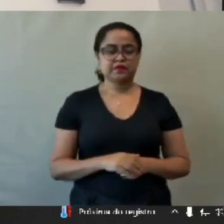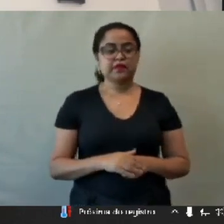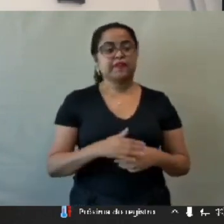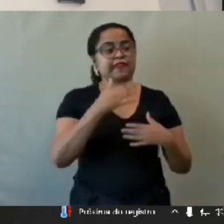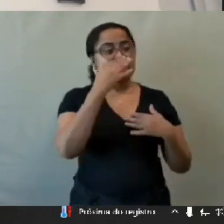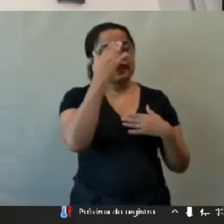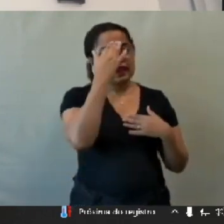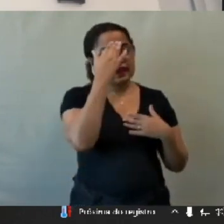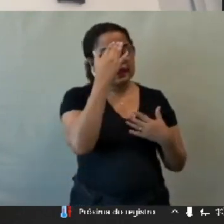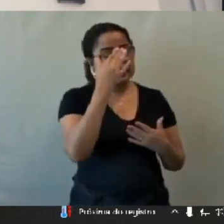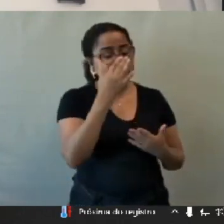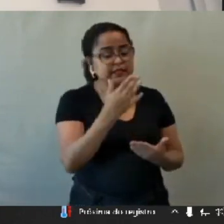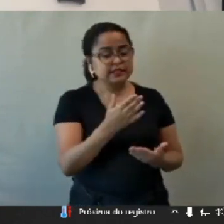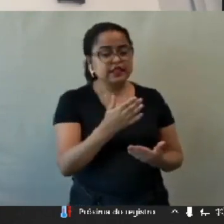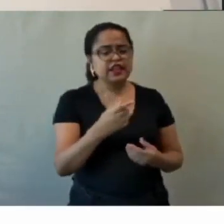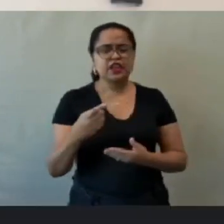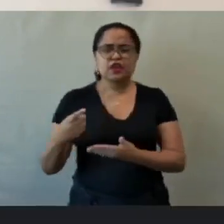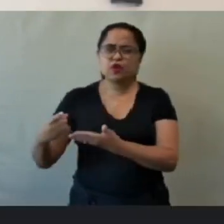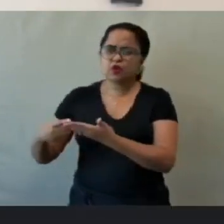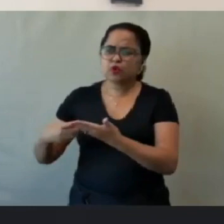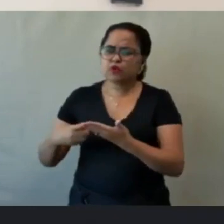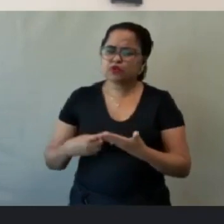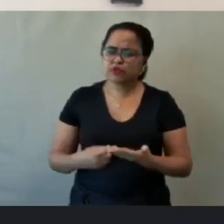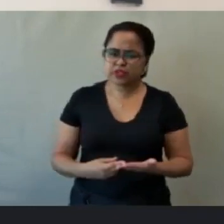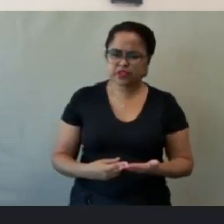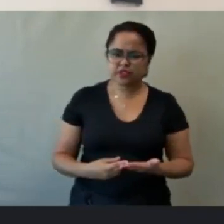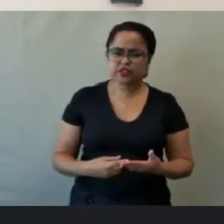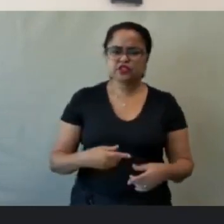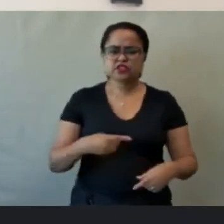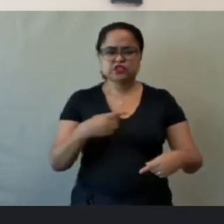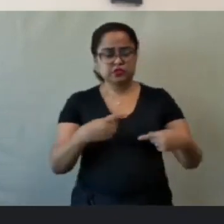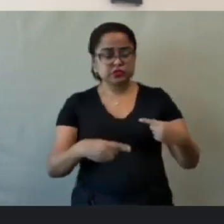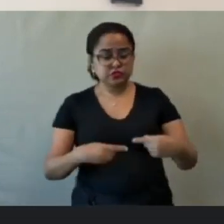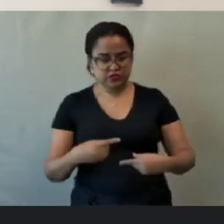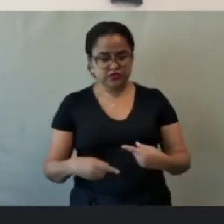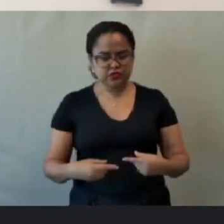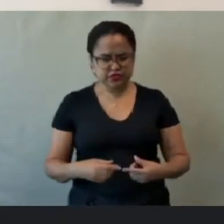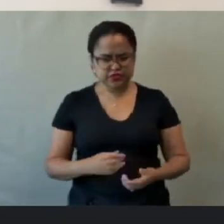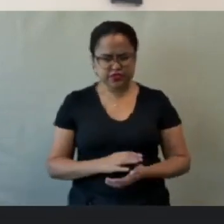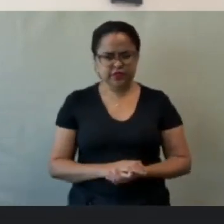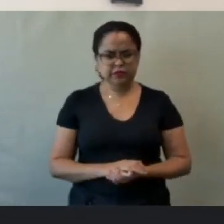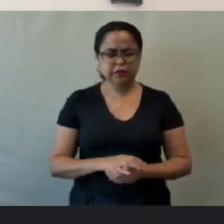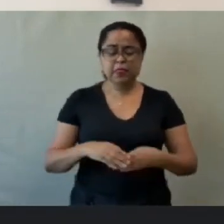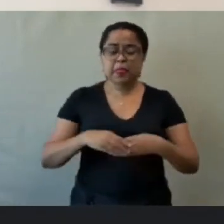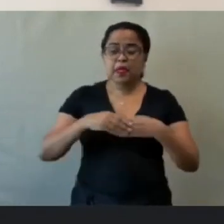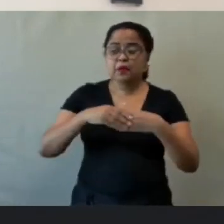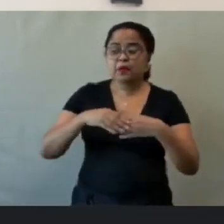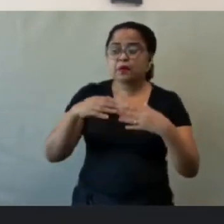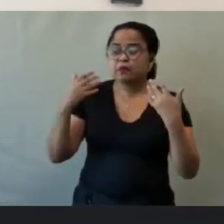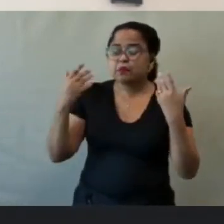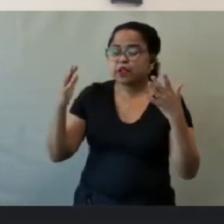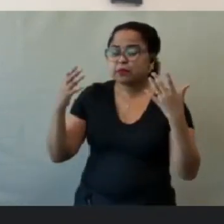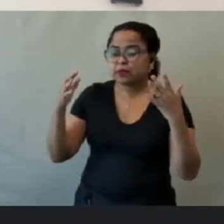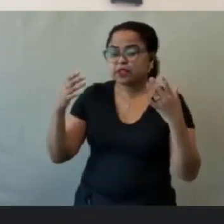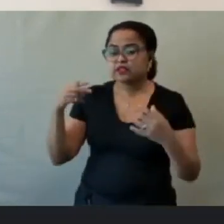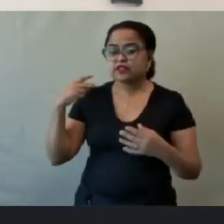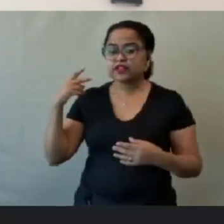agradecer o convite, né, o espaço de discussão, parabenizar a vereadora